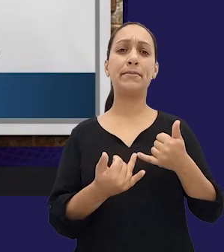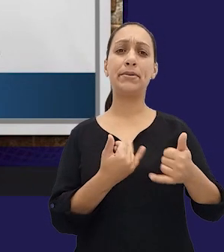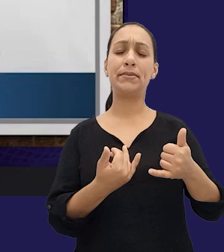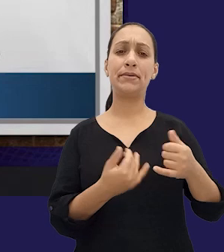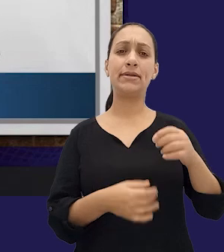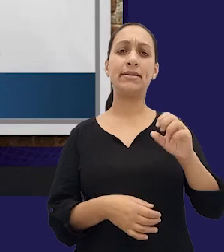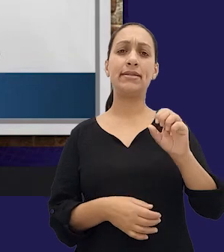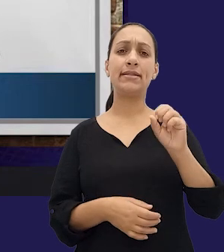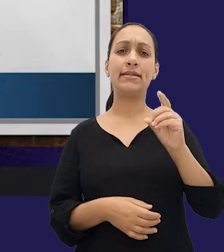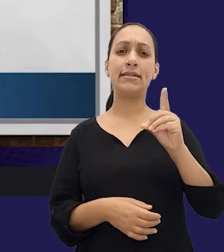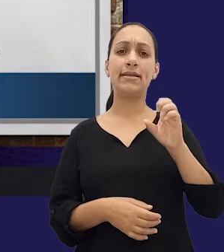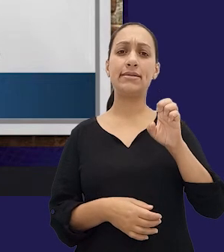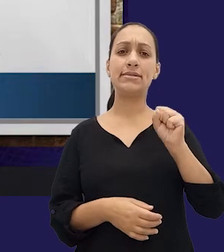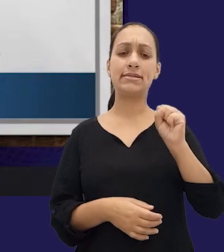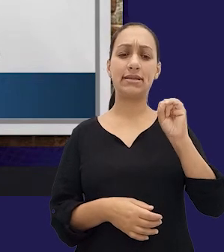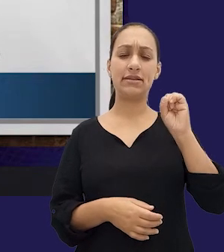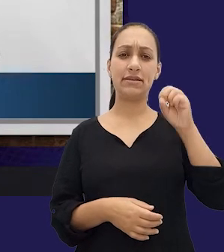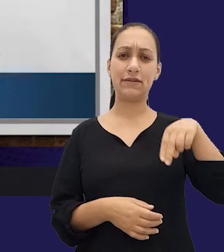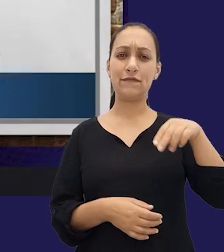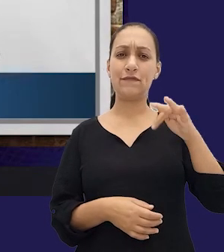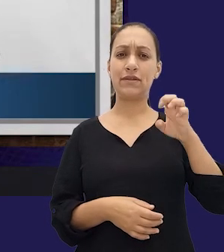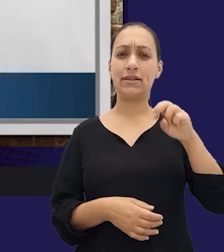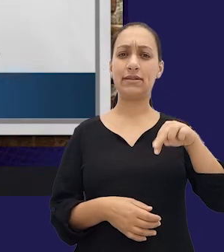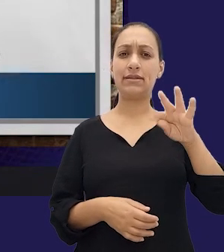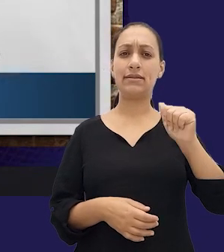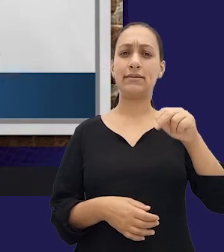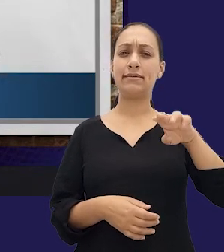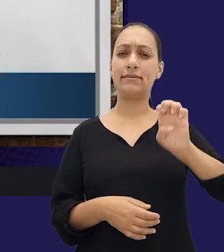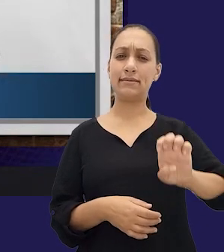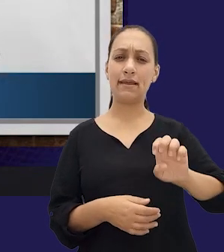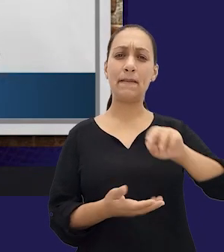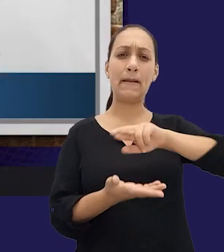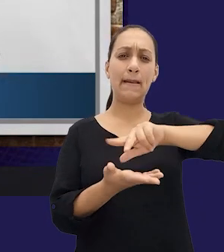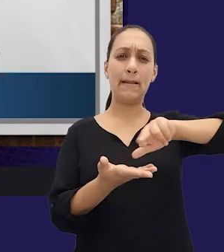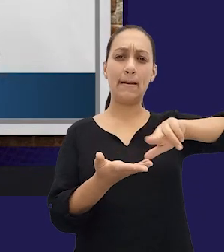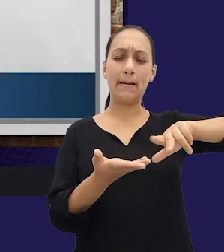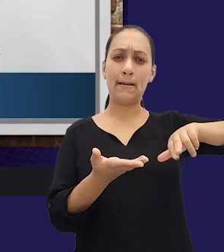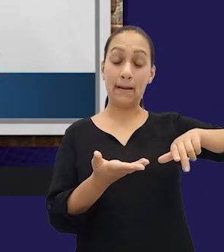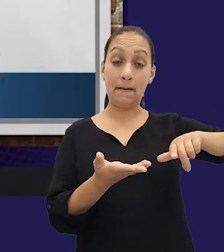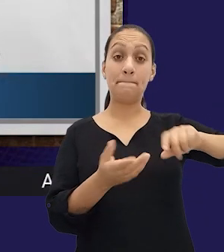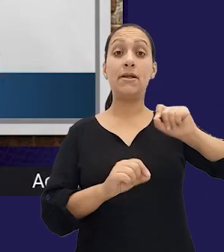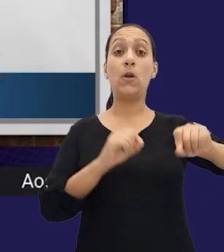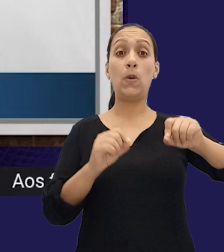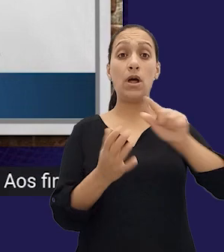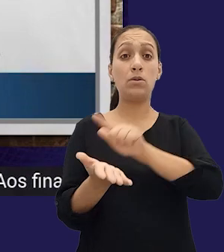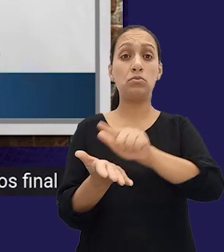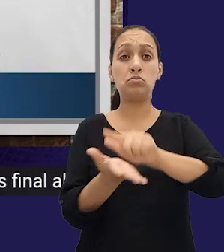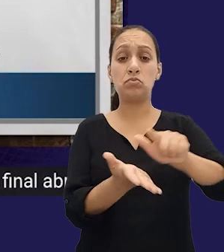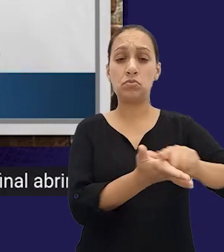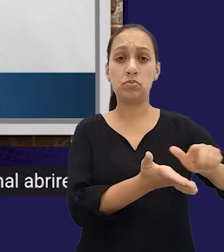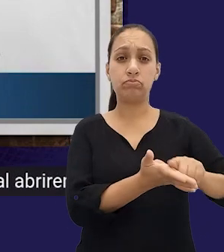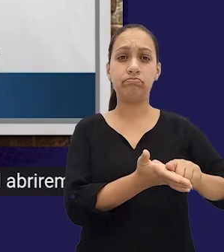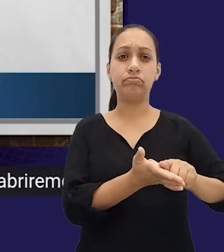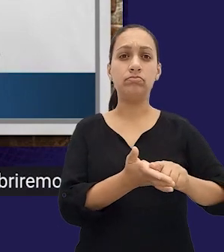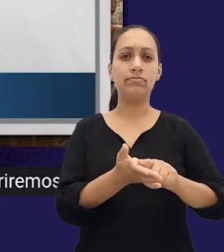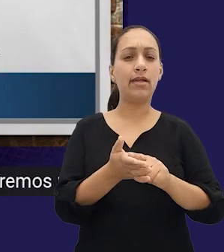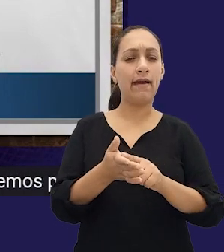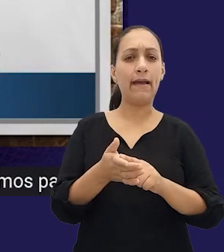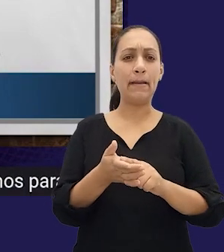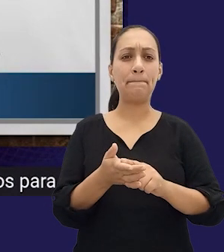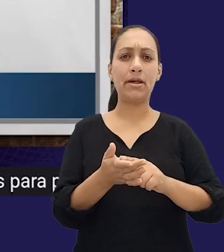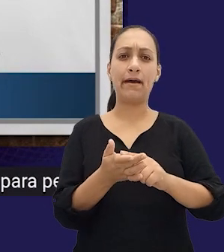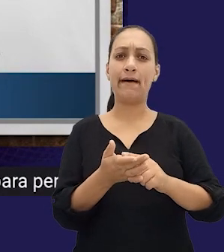desinfetantes, germicidas, biocidas, enfim, né? Para promover essa sanitização, essa desinfecção,